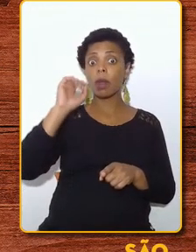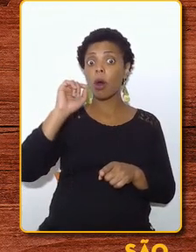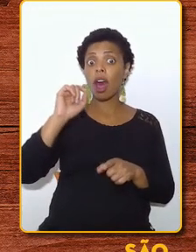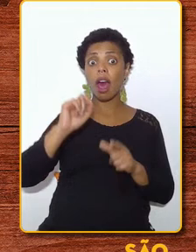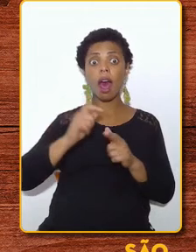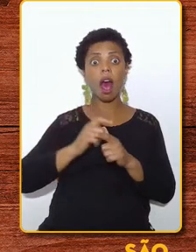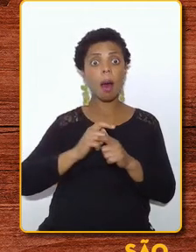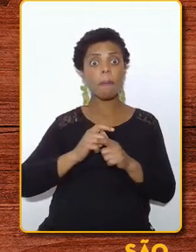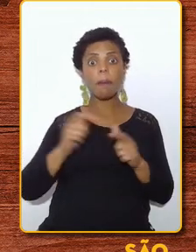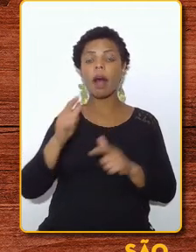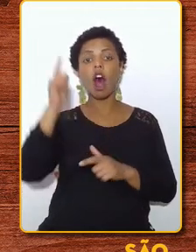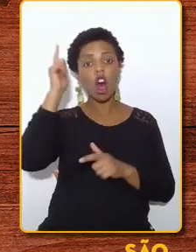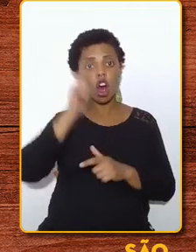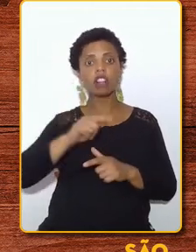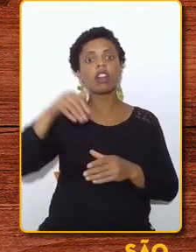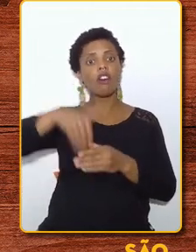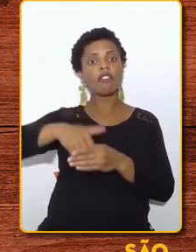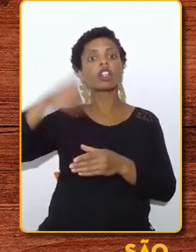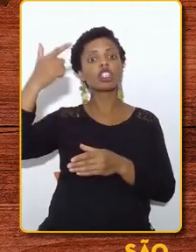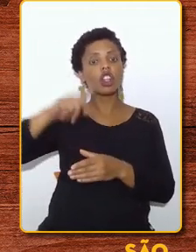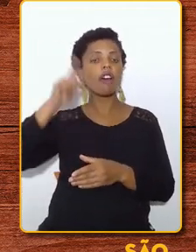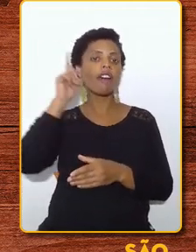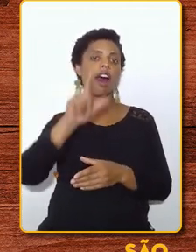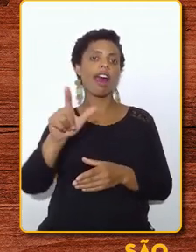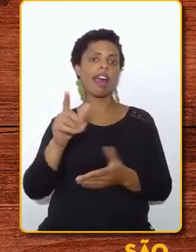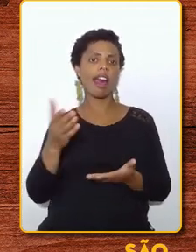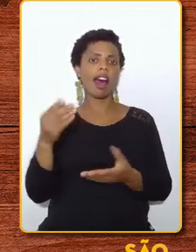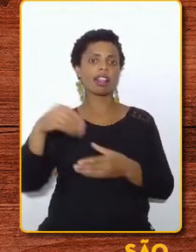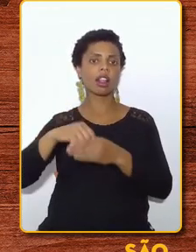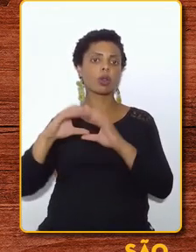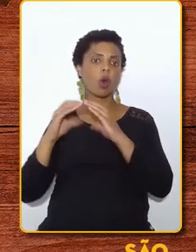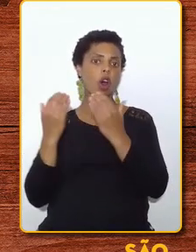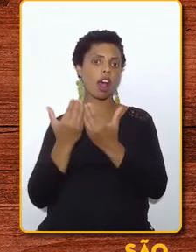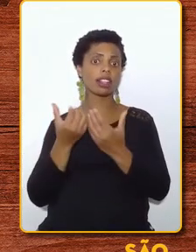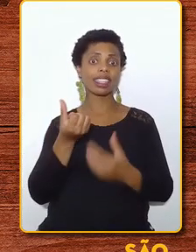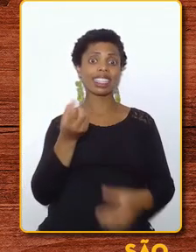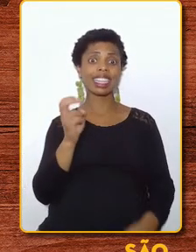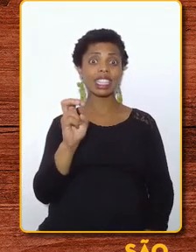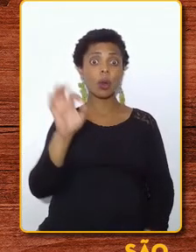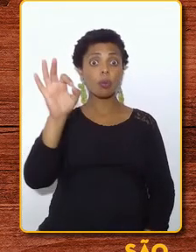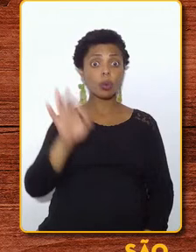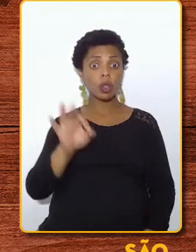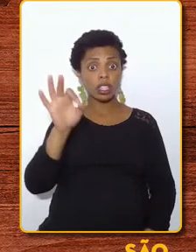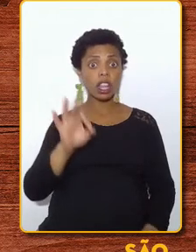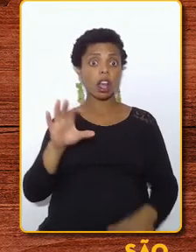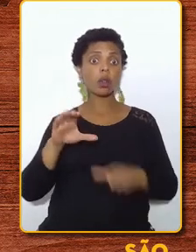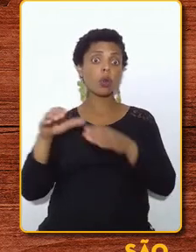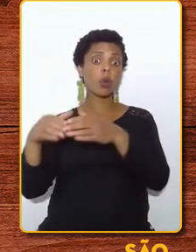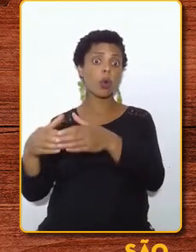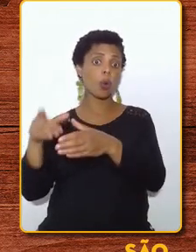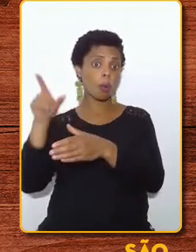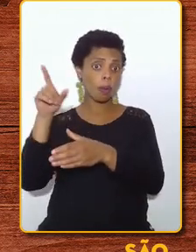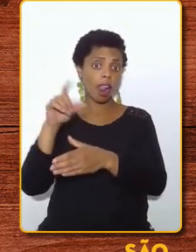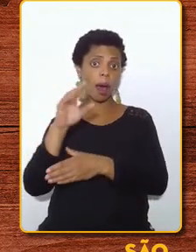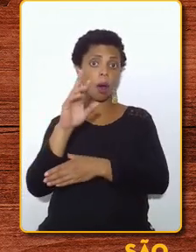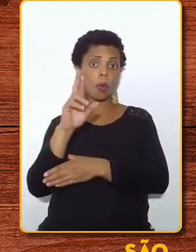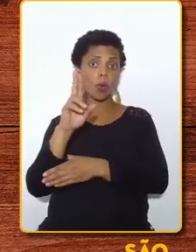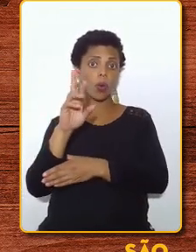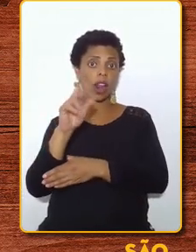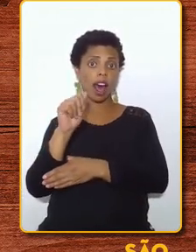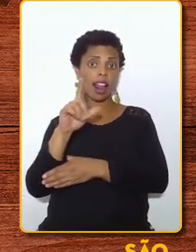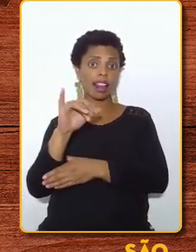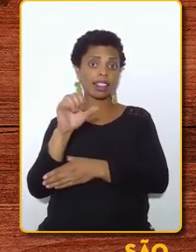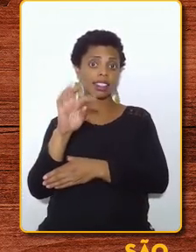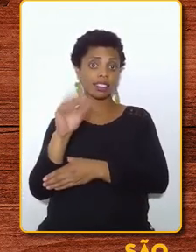no Congresso, né? 65% da bancada ruralista foi reeleita. Esses são os